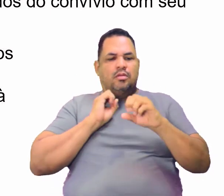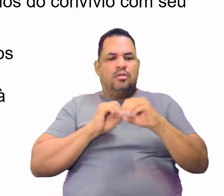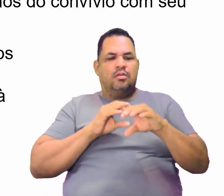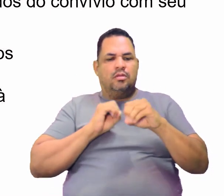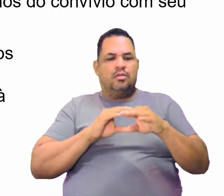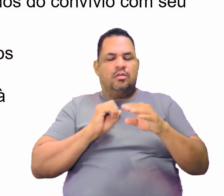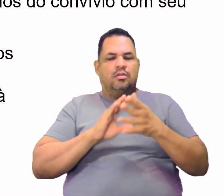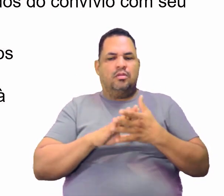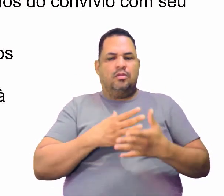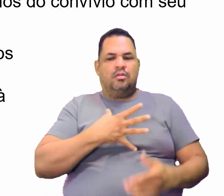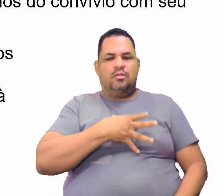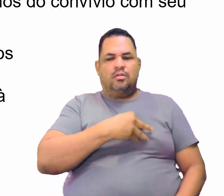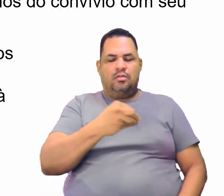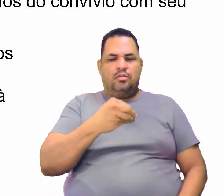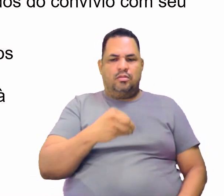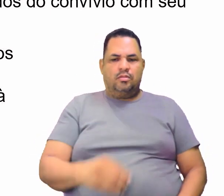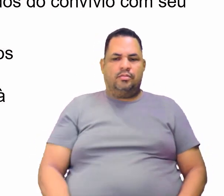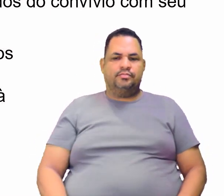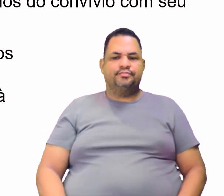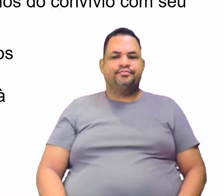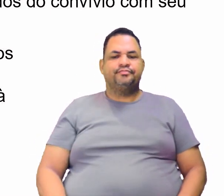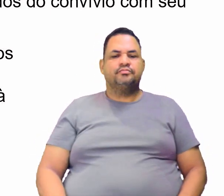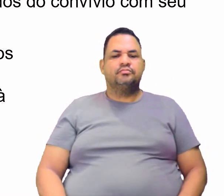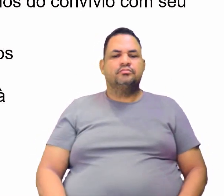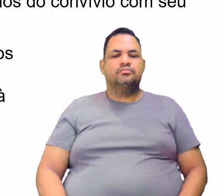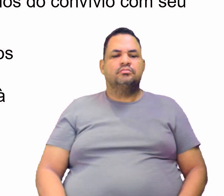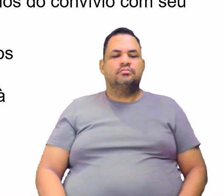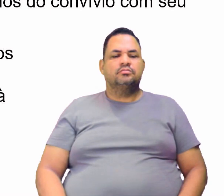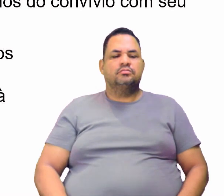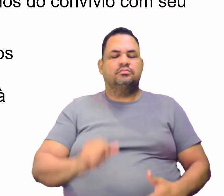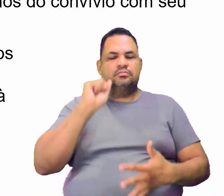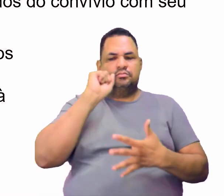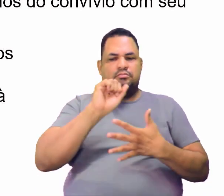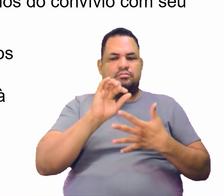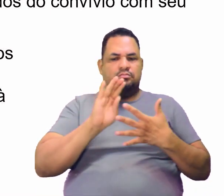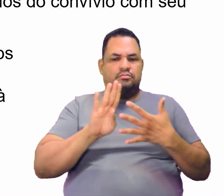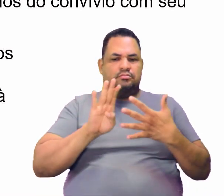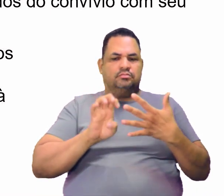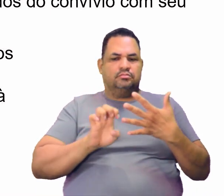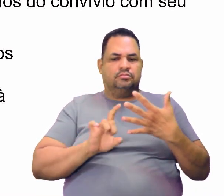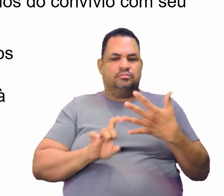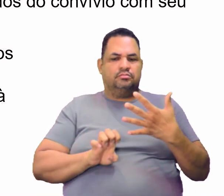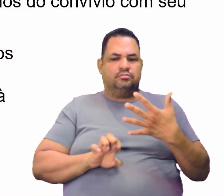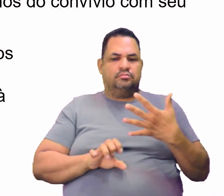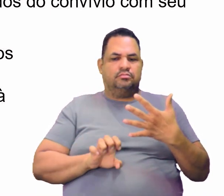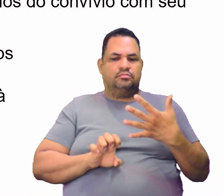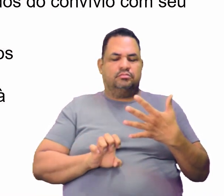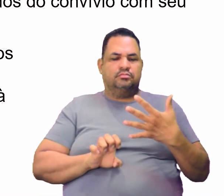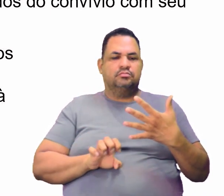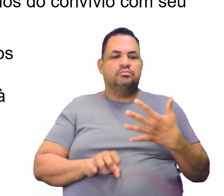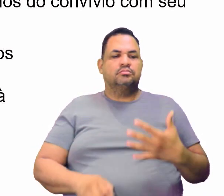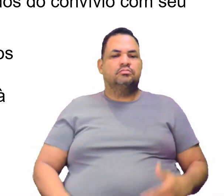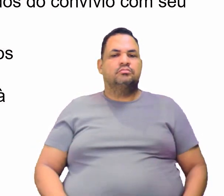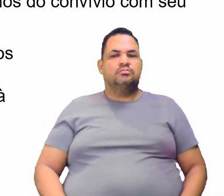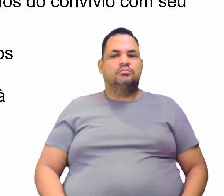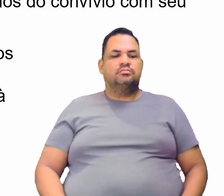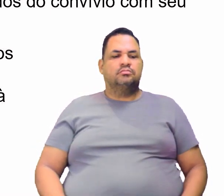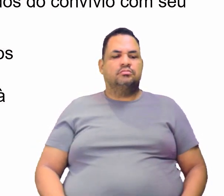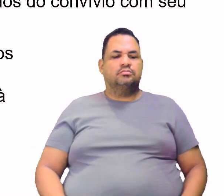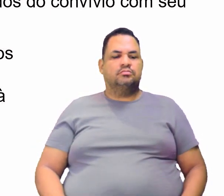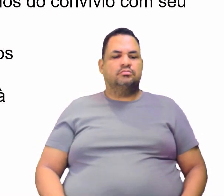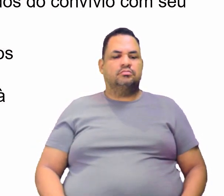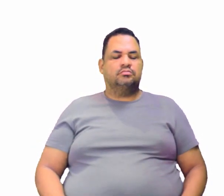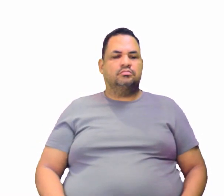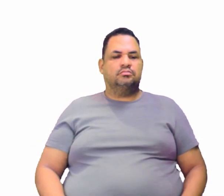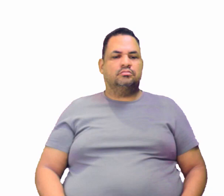educação dada aos filhos. A, B, C, D, O, E, amado. Olha